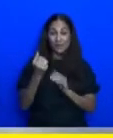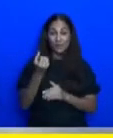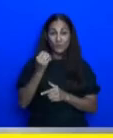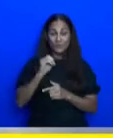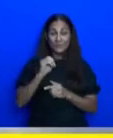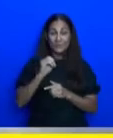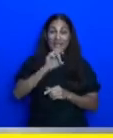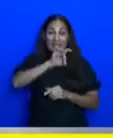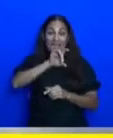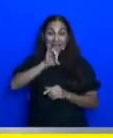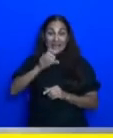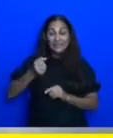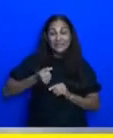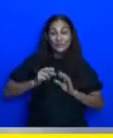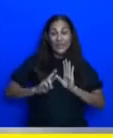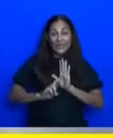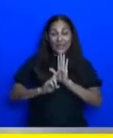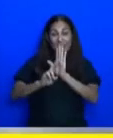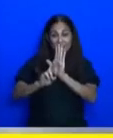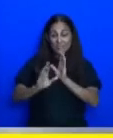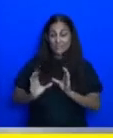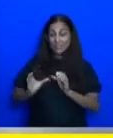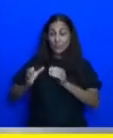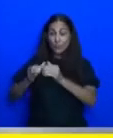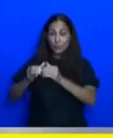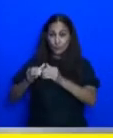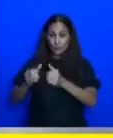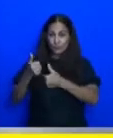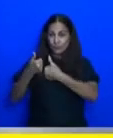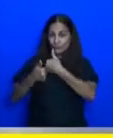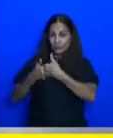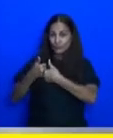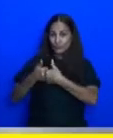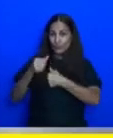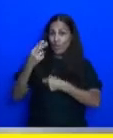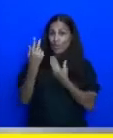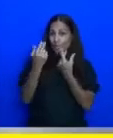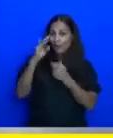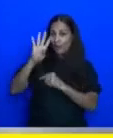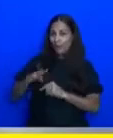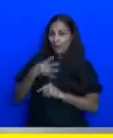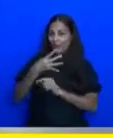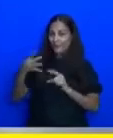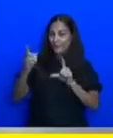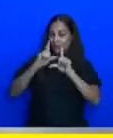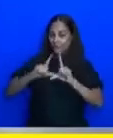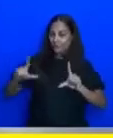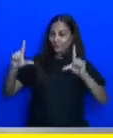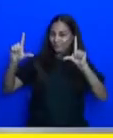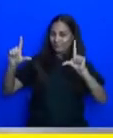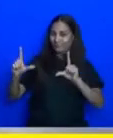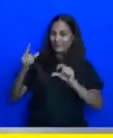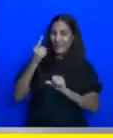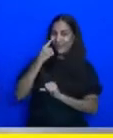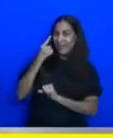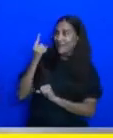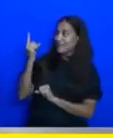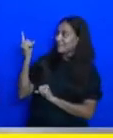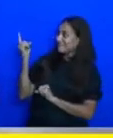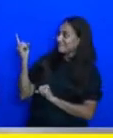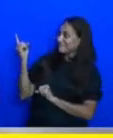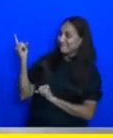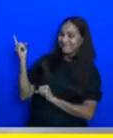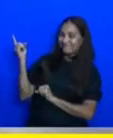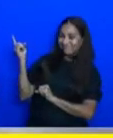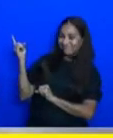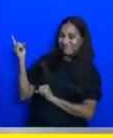a 80, sendo que cada número corresponde a um time de futebol, conforme a tabela de times exposta no nosso telão de